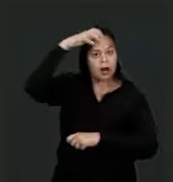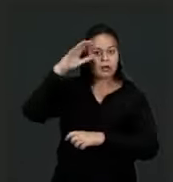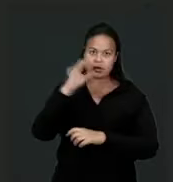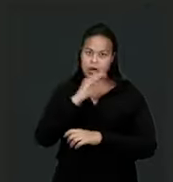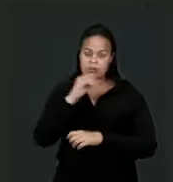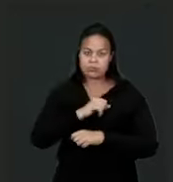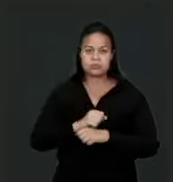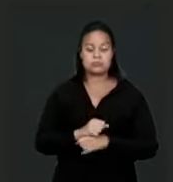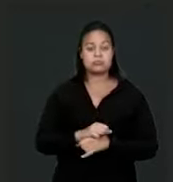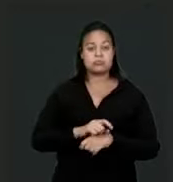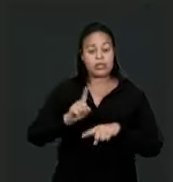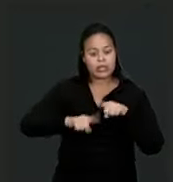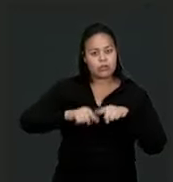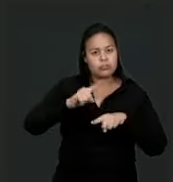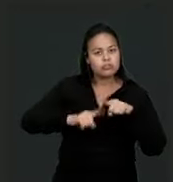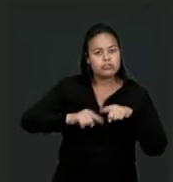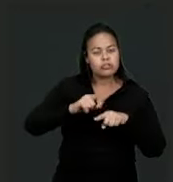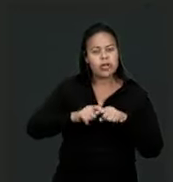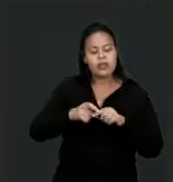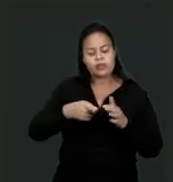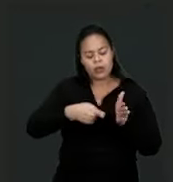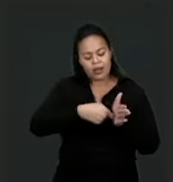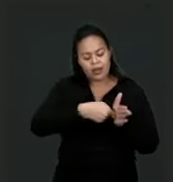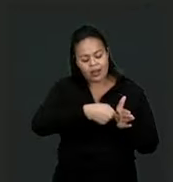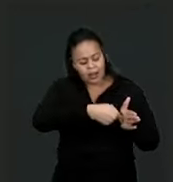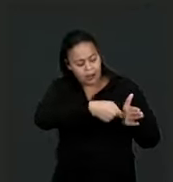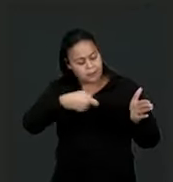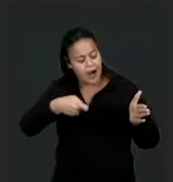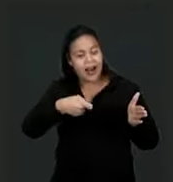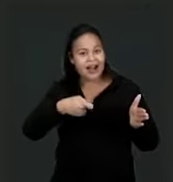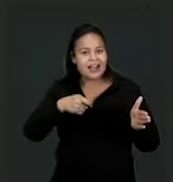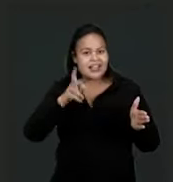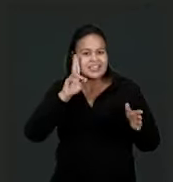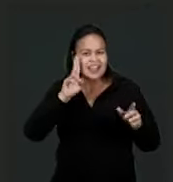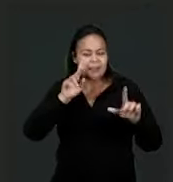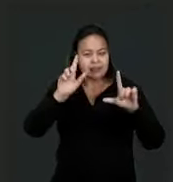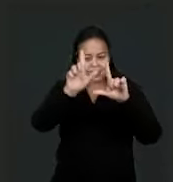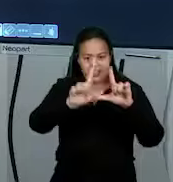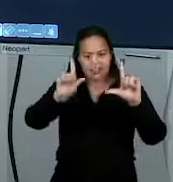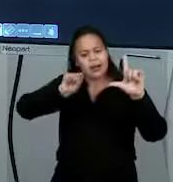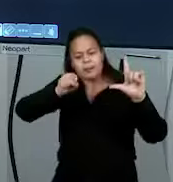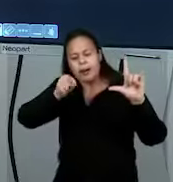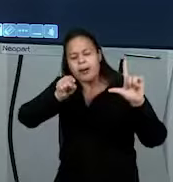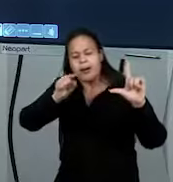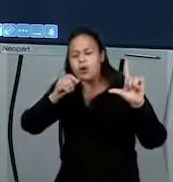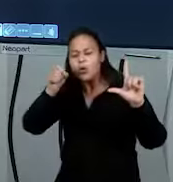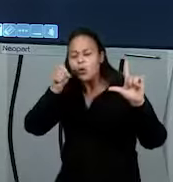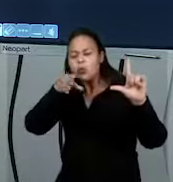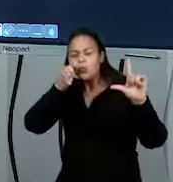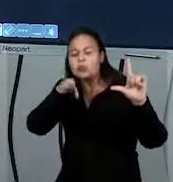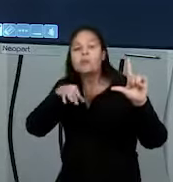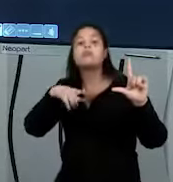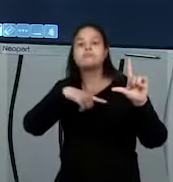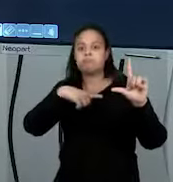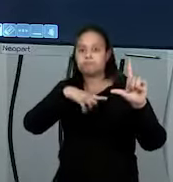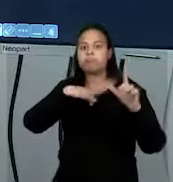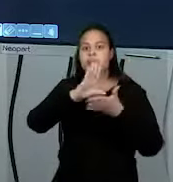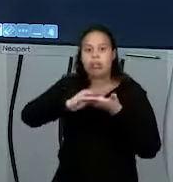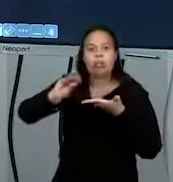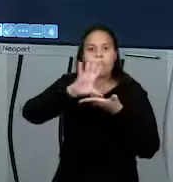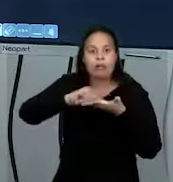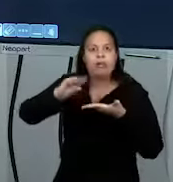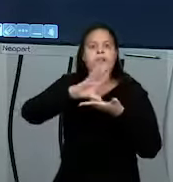eletrônicos da tomada, porque aquele LEDzinho do stand-by consome pouca energia, mas consome